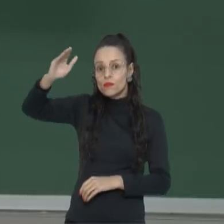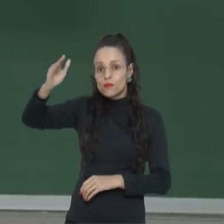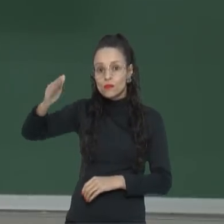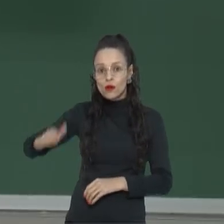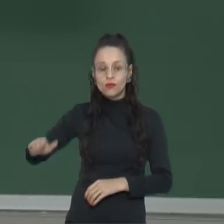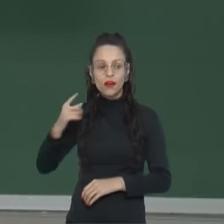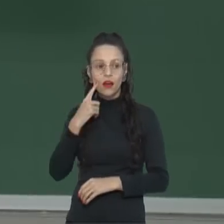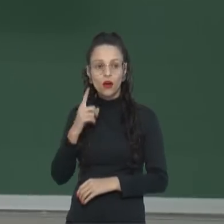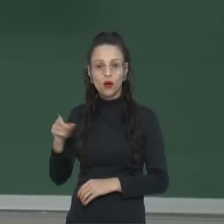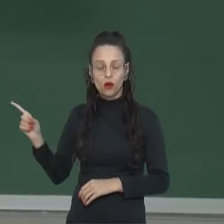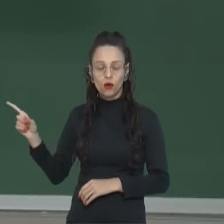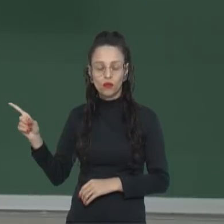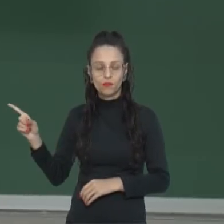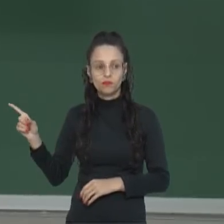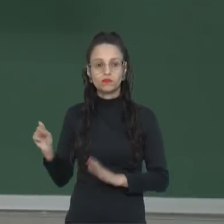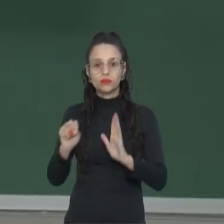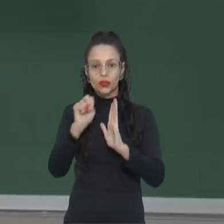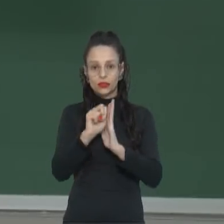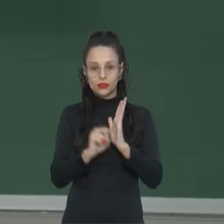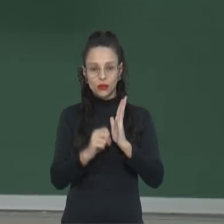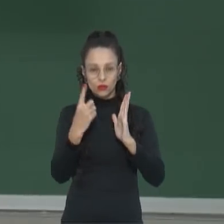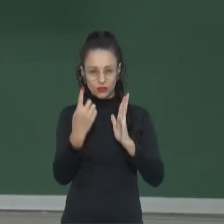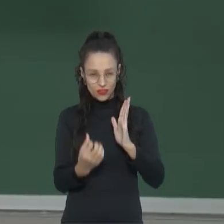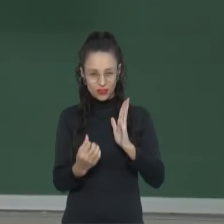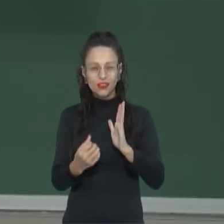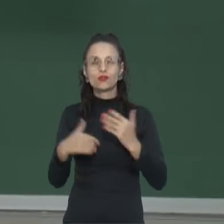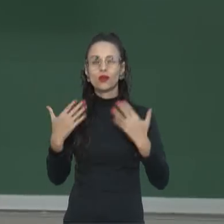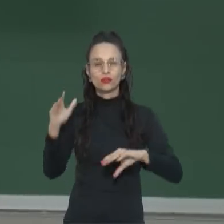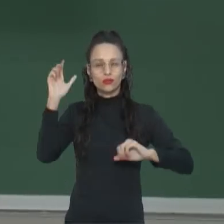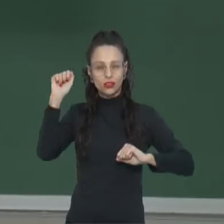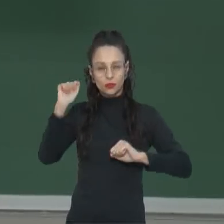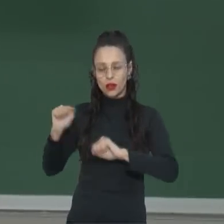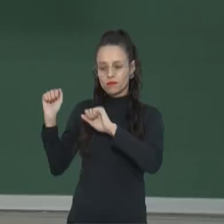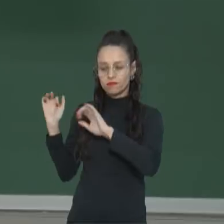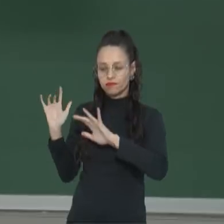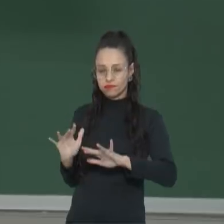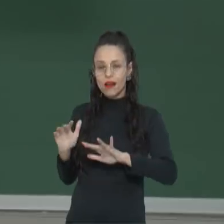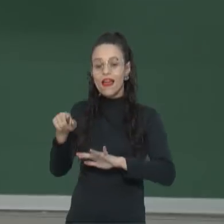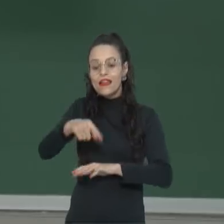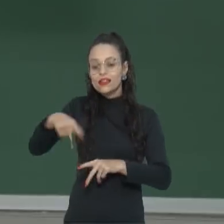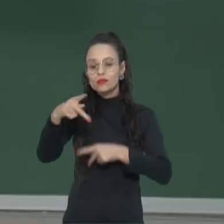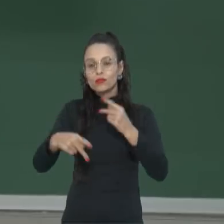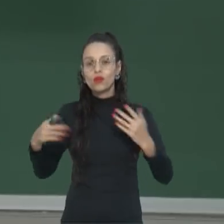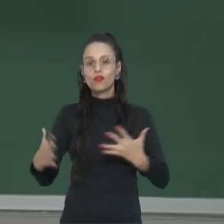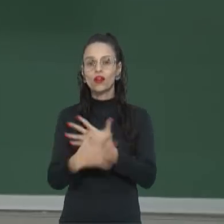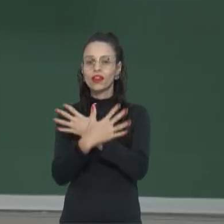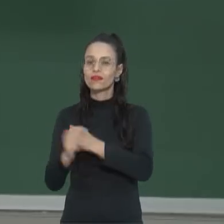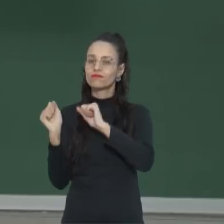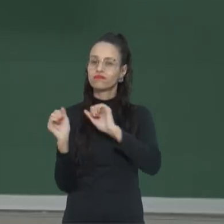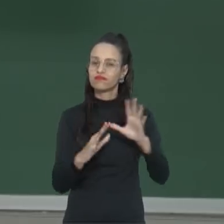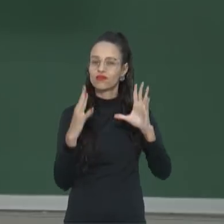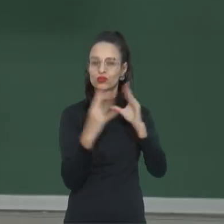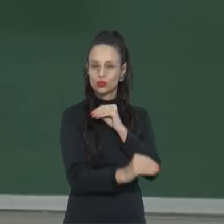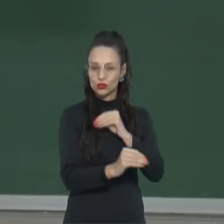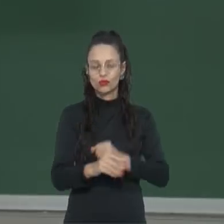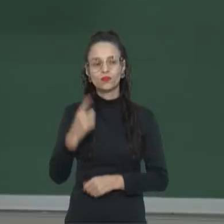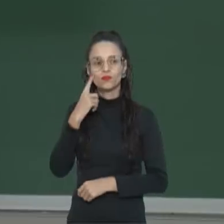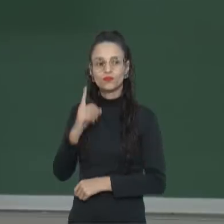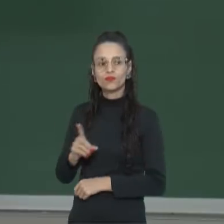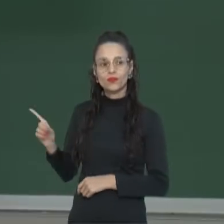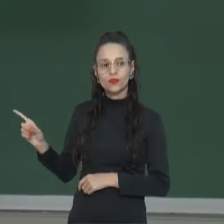Ela se perdeu praticamente no século XVI, logo após os espanhóis chegarem, os incas abandonaram essa cidade. E por causa da sua distância, ela